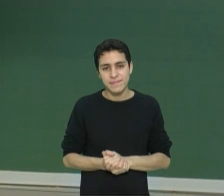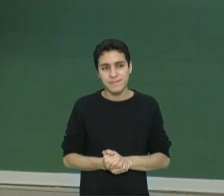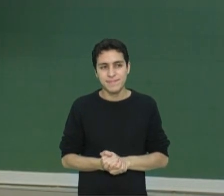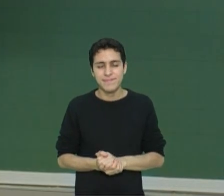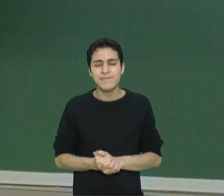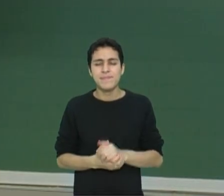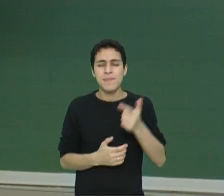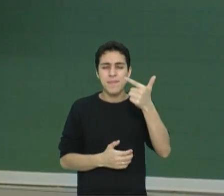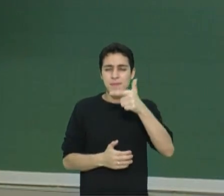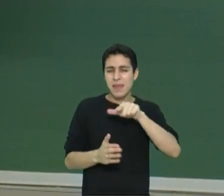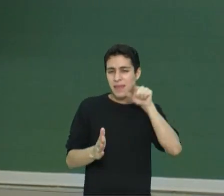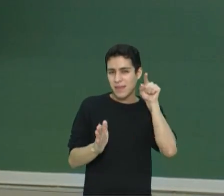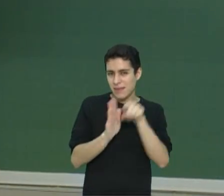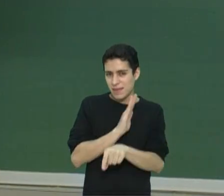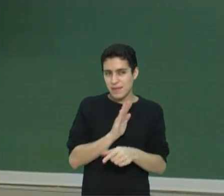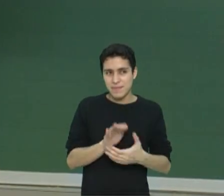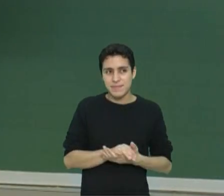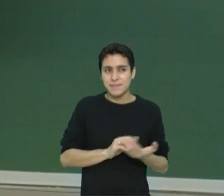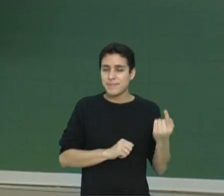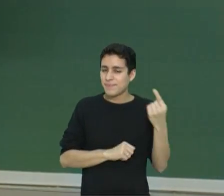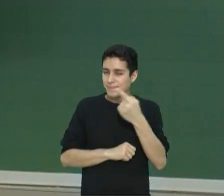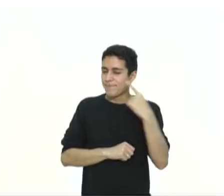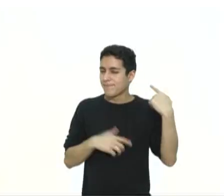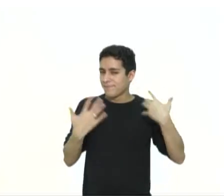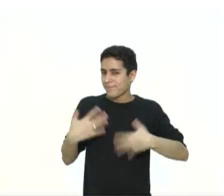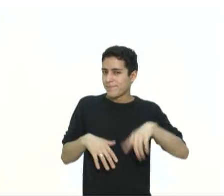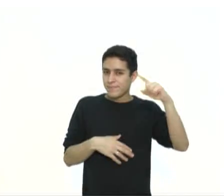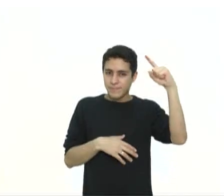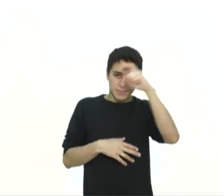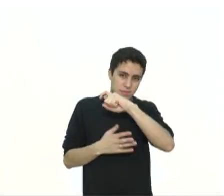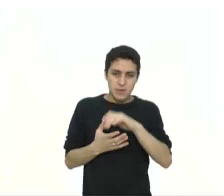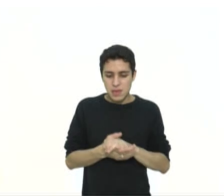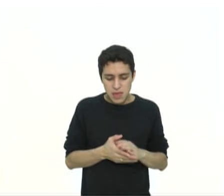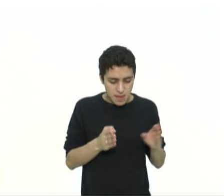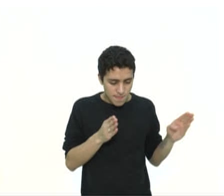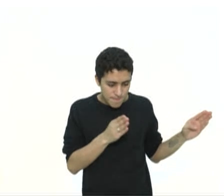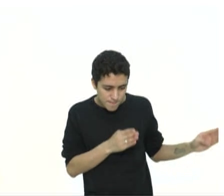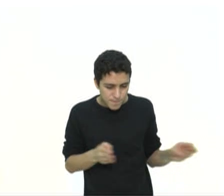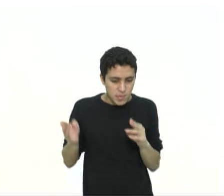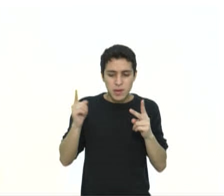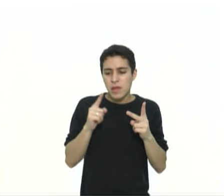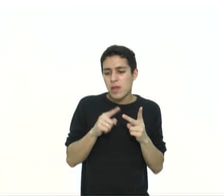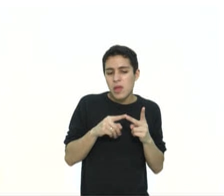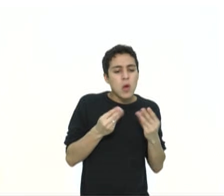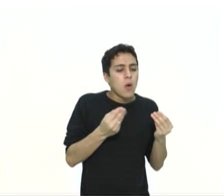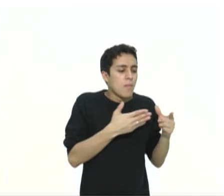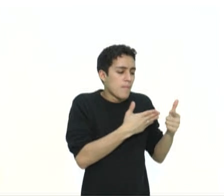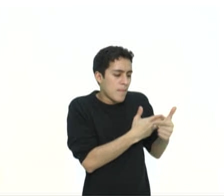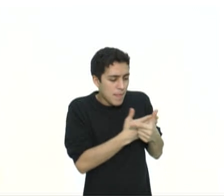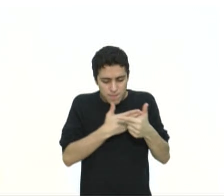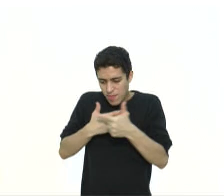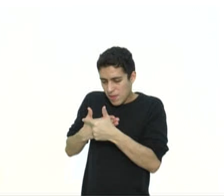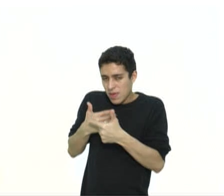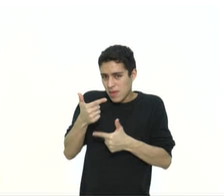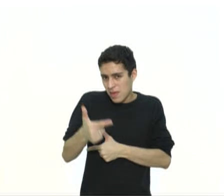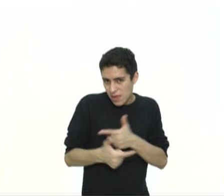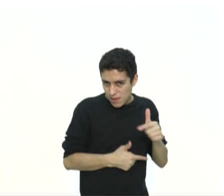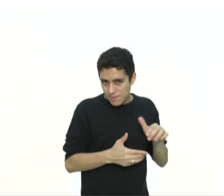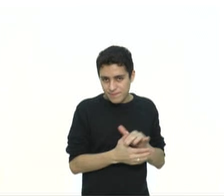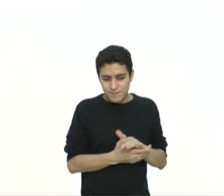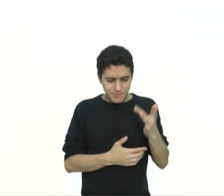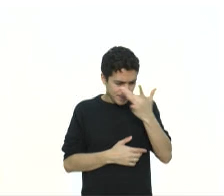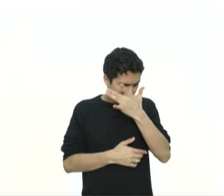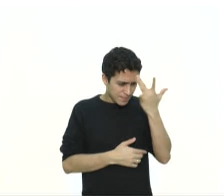e vamos lá mais um piso aí dificílimo isso aqui em produção em larga escala presença da divisão social do trabalho trabalhadores